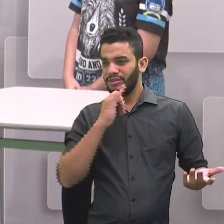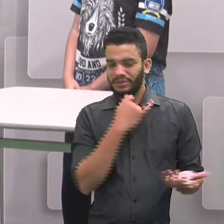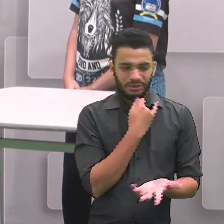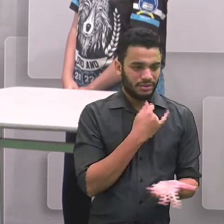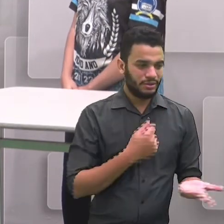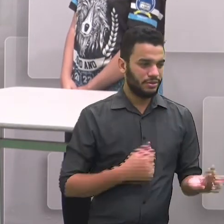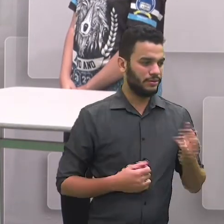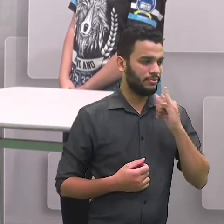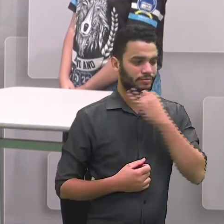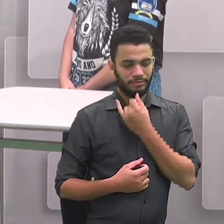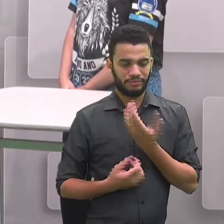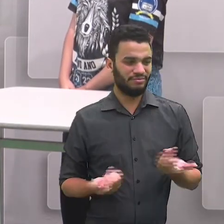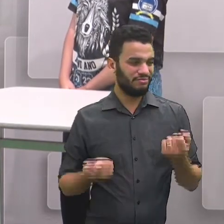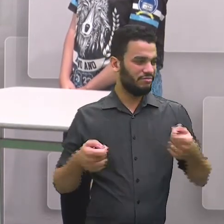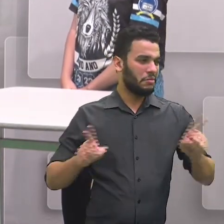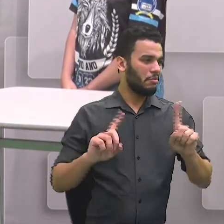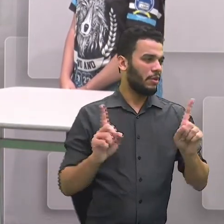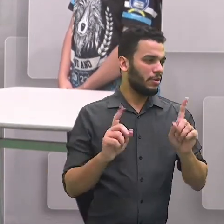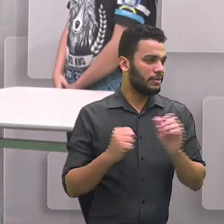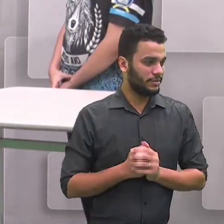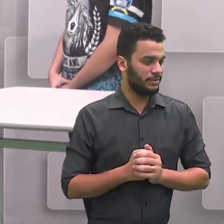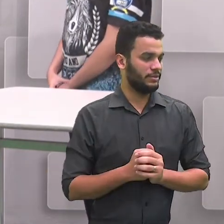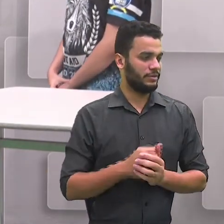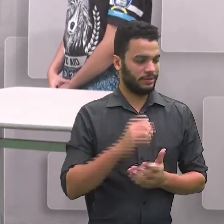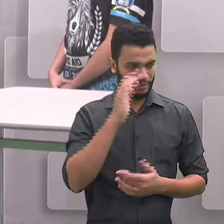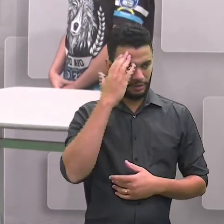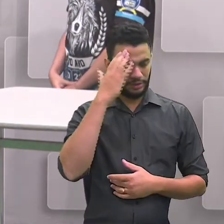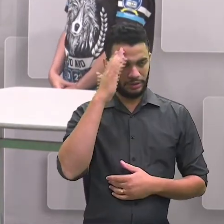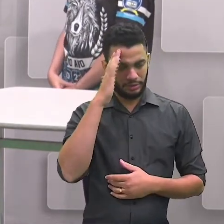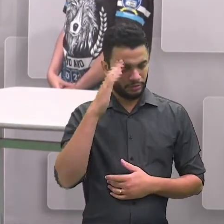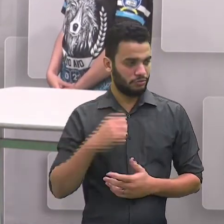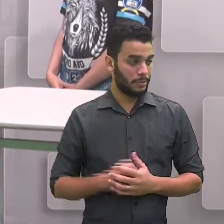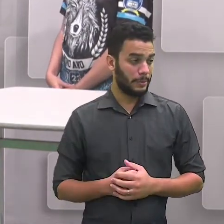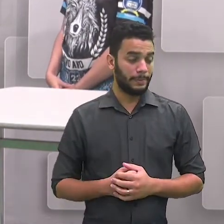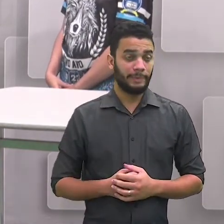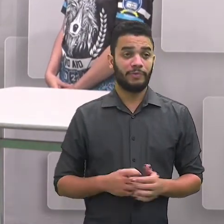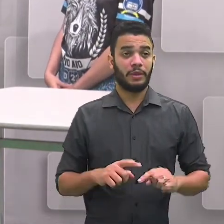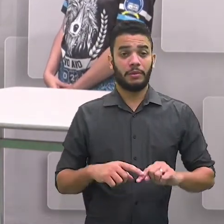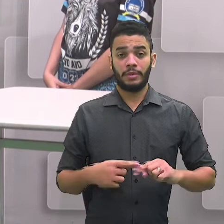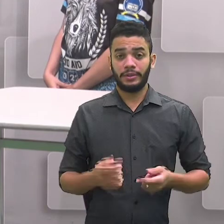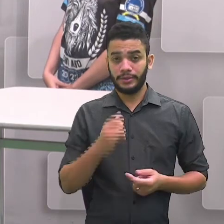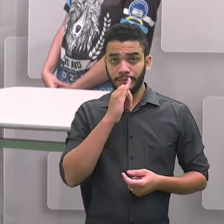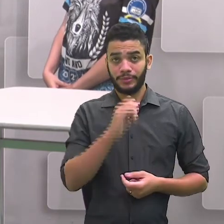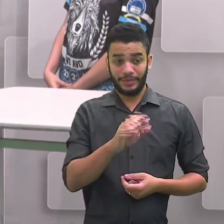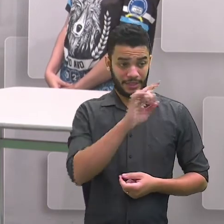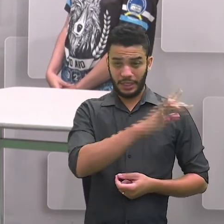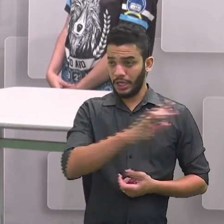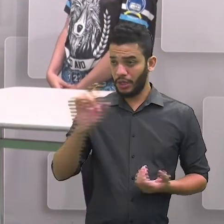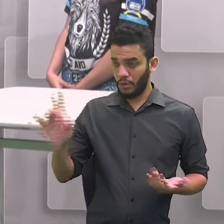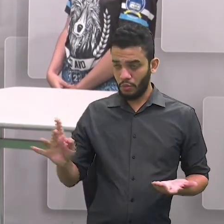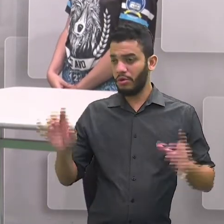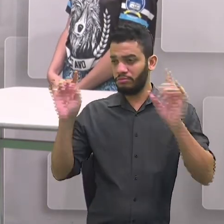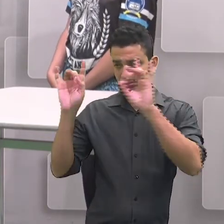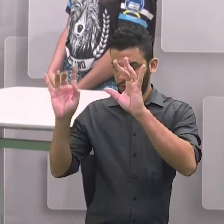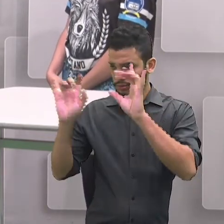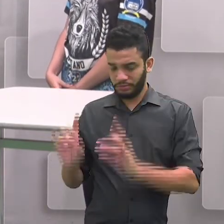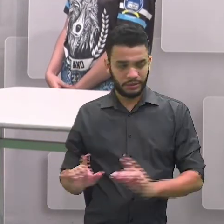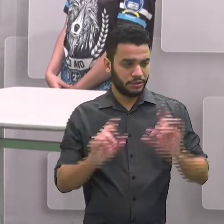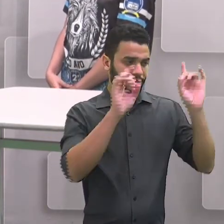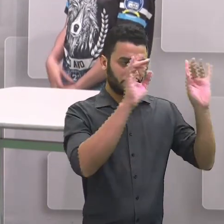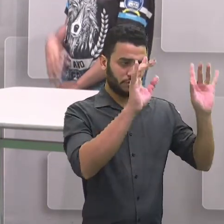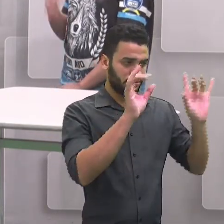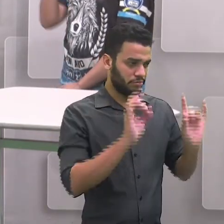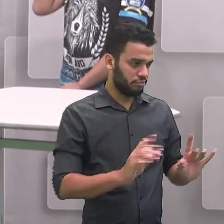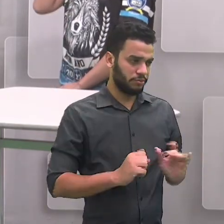tá, pelo resultado, tá? Mas vocês foram muito bem, muito, muito bem mesmo, tá,